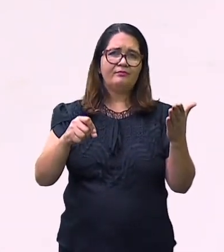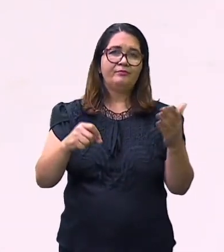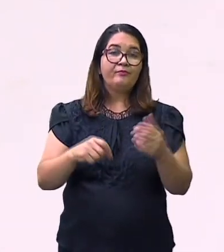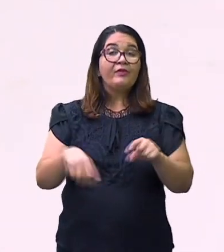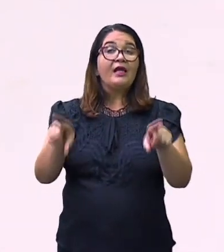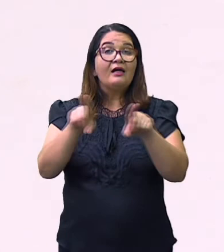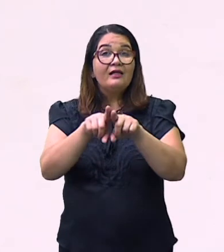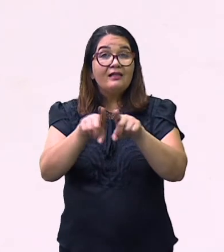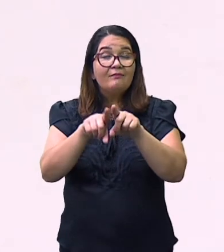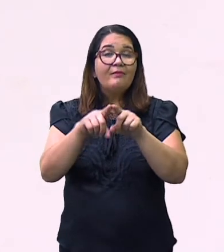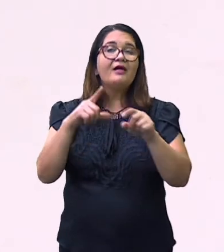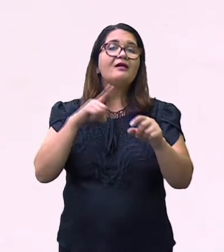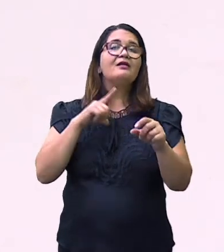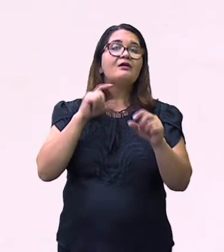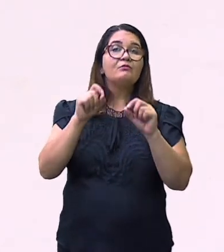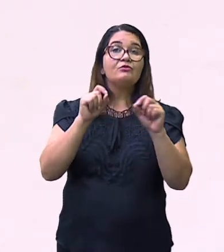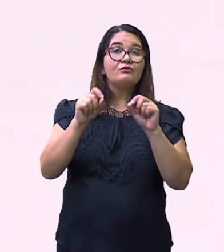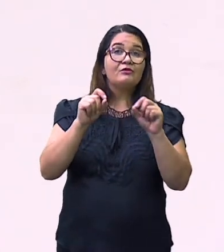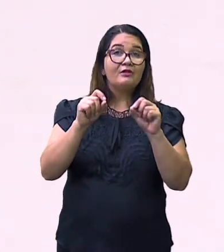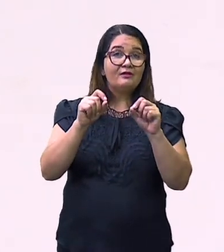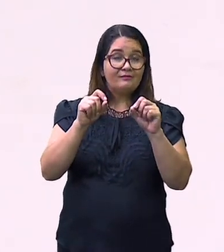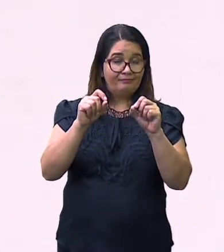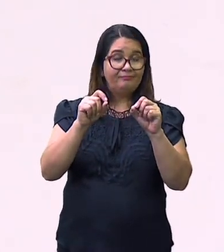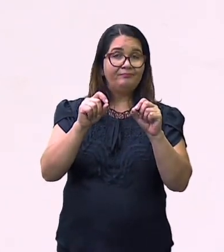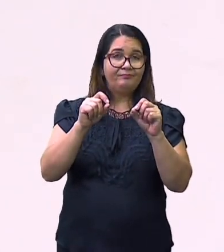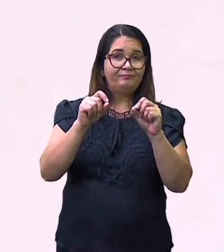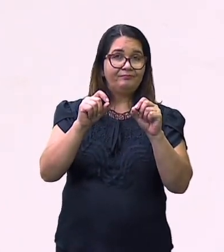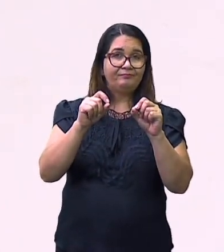temos lisossomos.